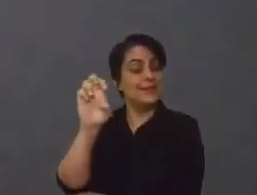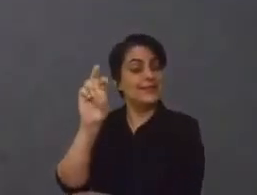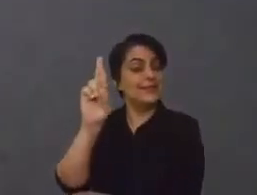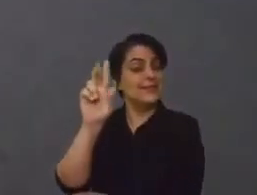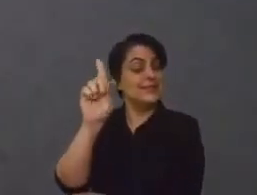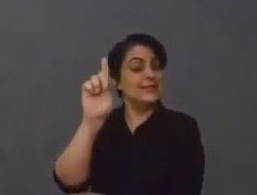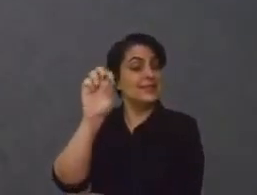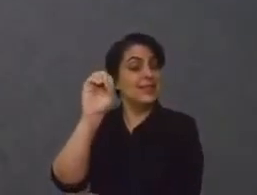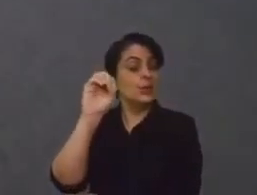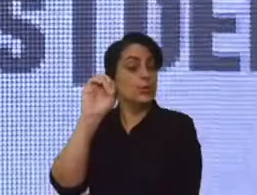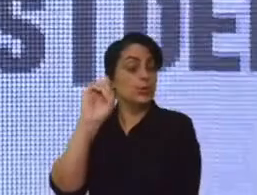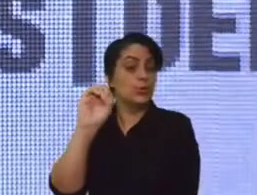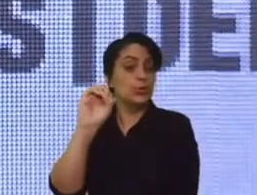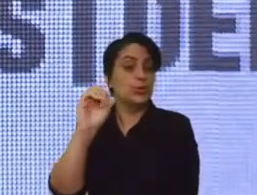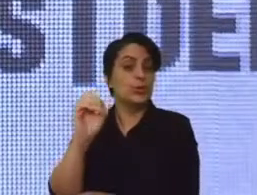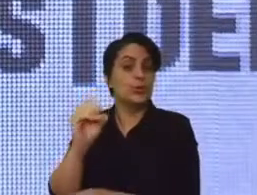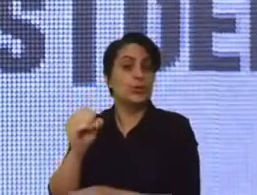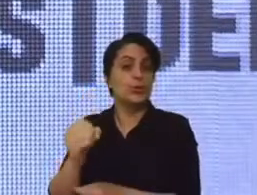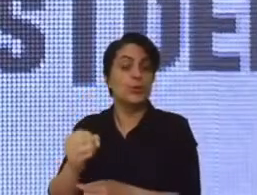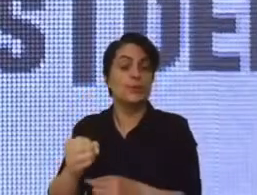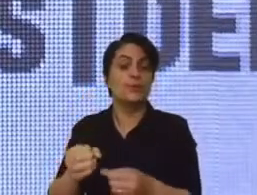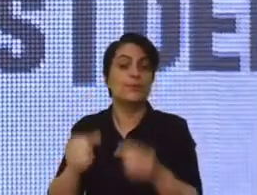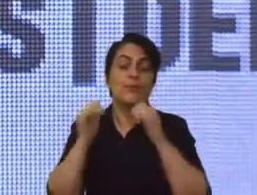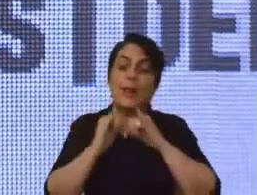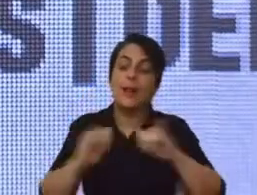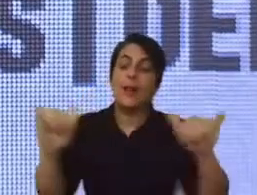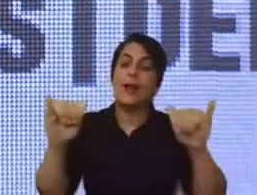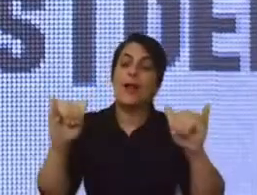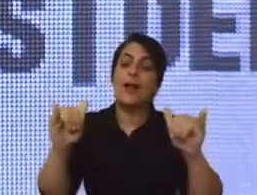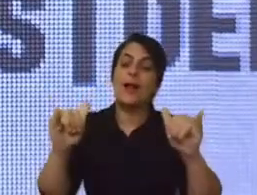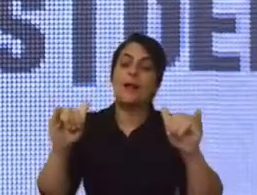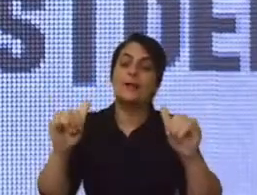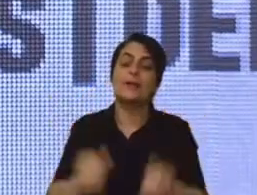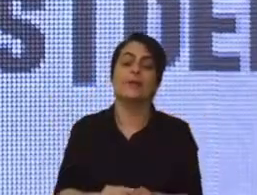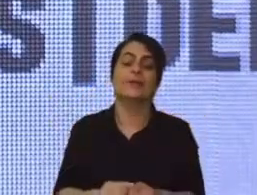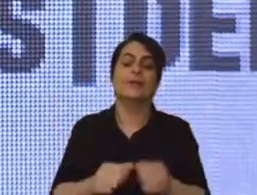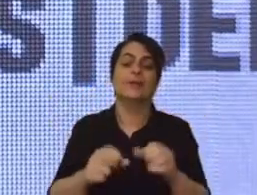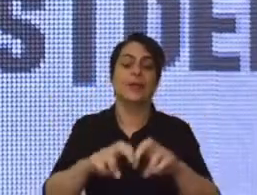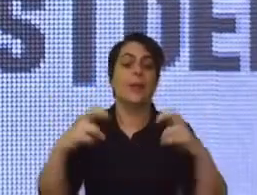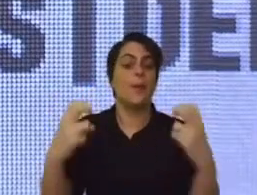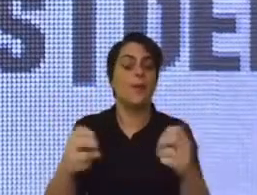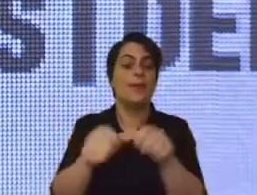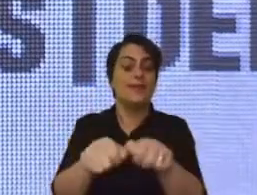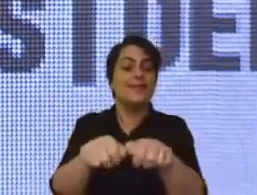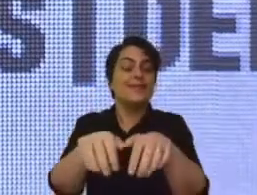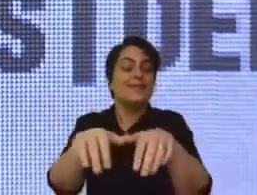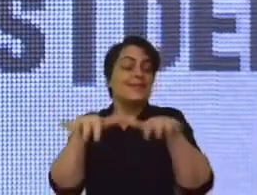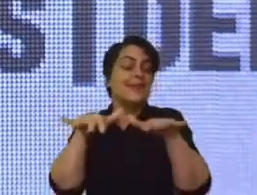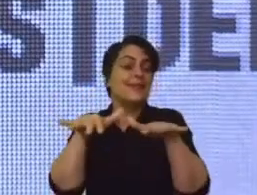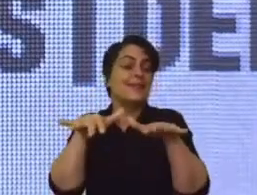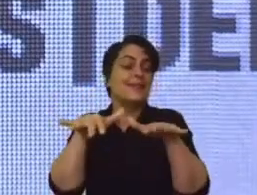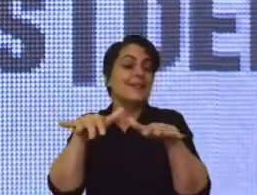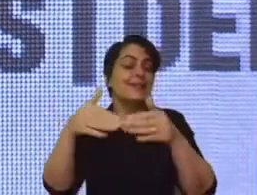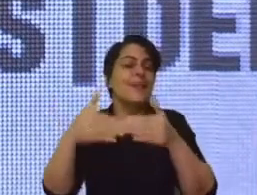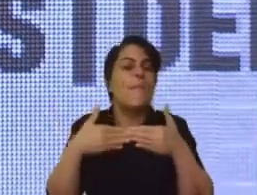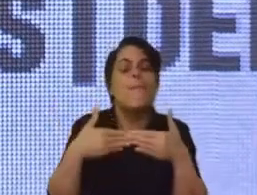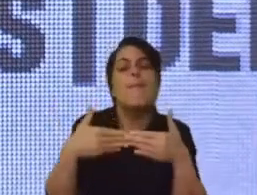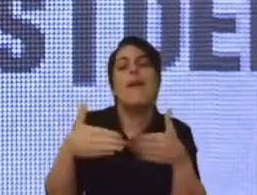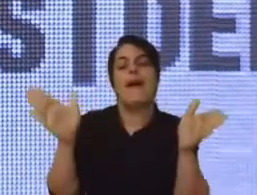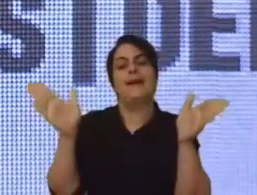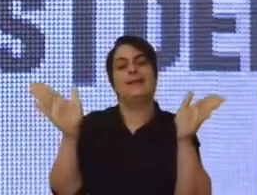declaro iniciada a nossa 16ª Plenária Nacional João Felício e Kelde